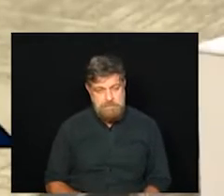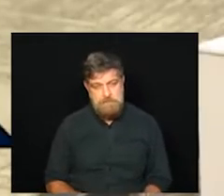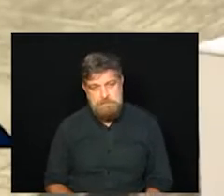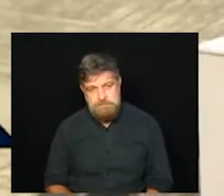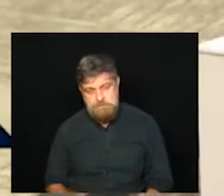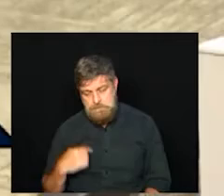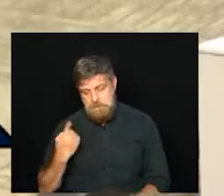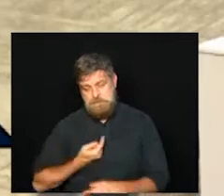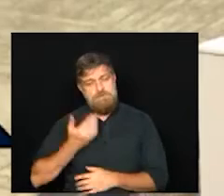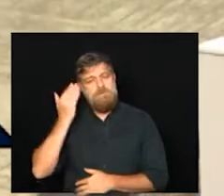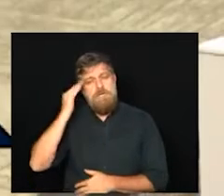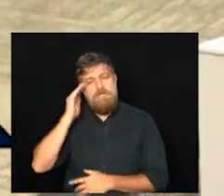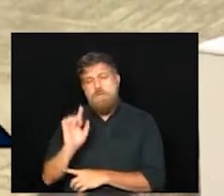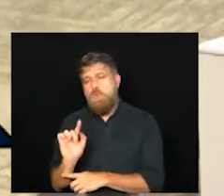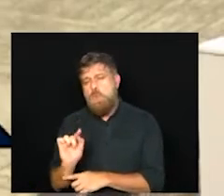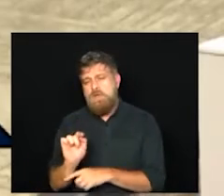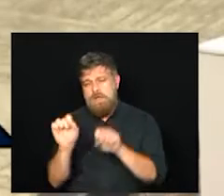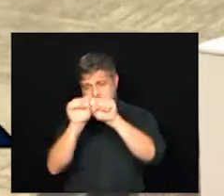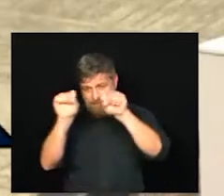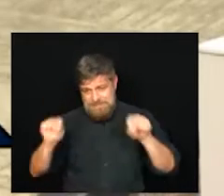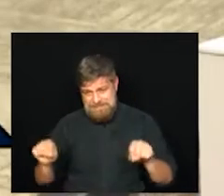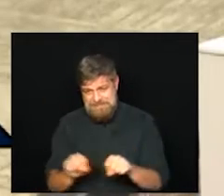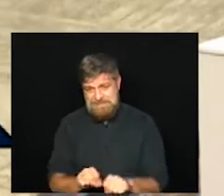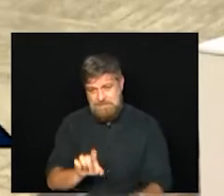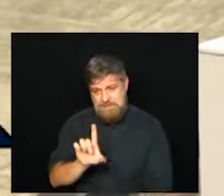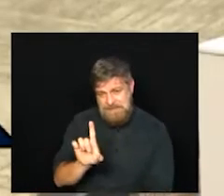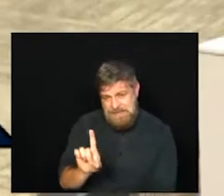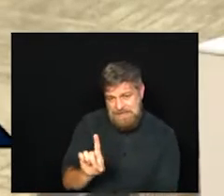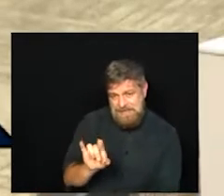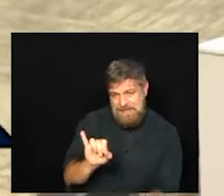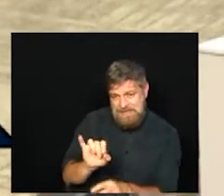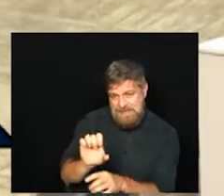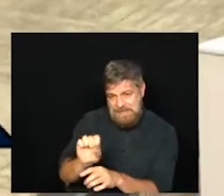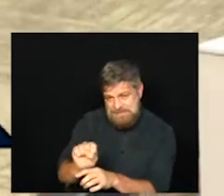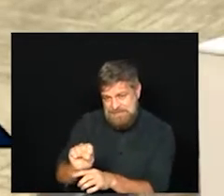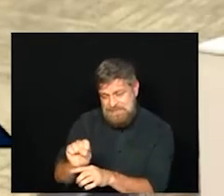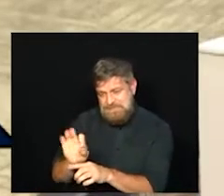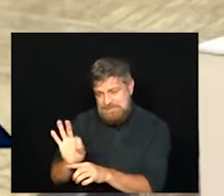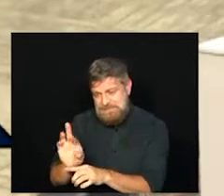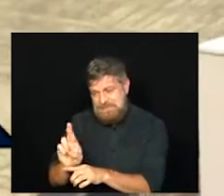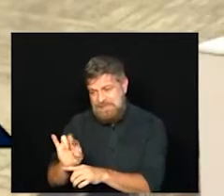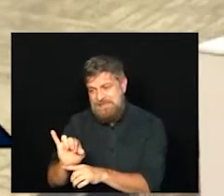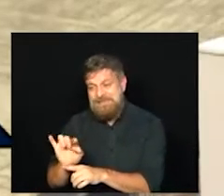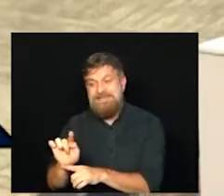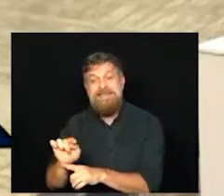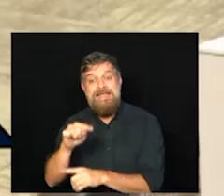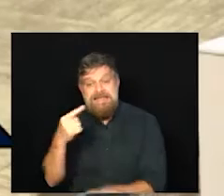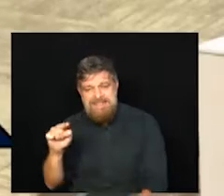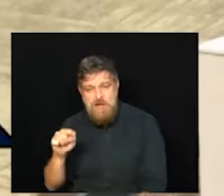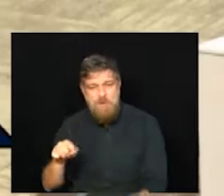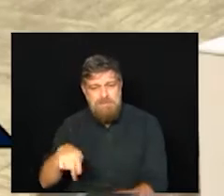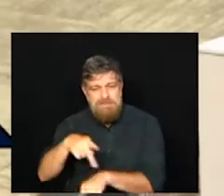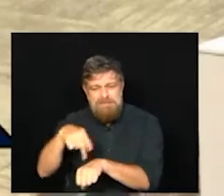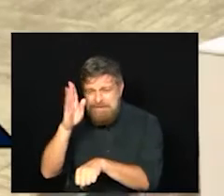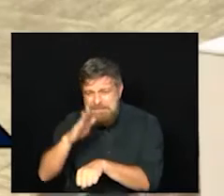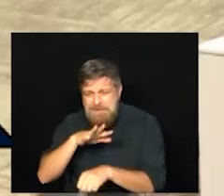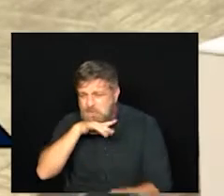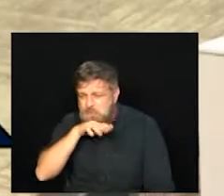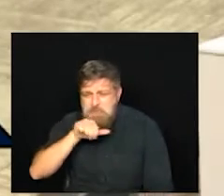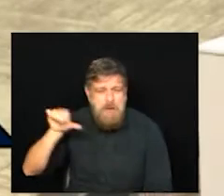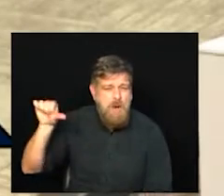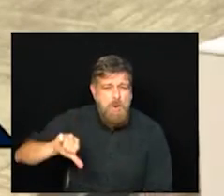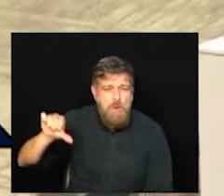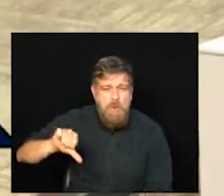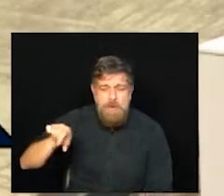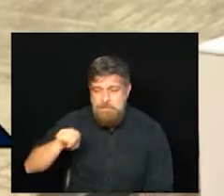A gente entende que esse sistema chamado Distritão, ela é muito ruim, para o país, porque